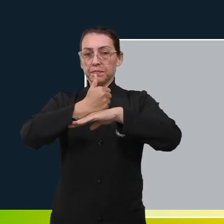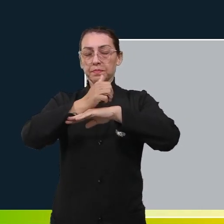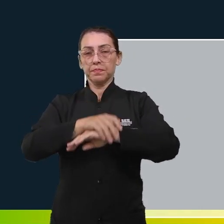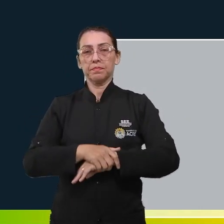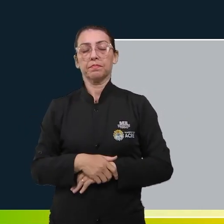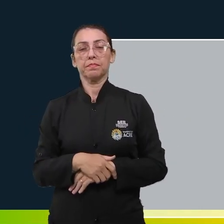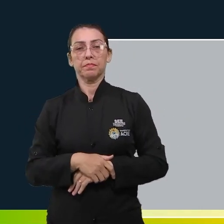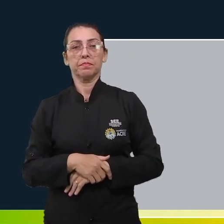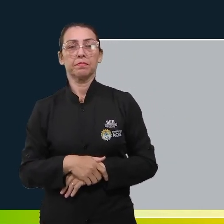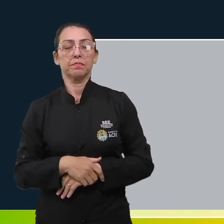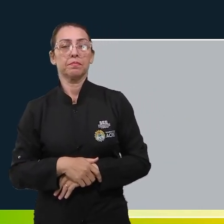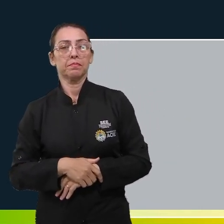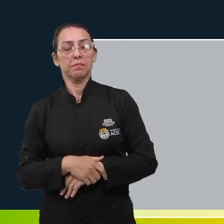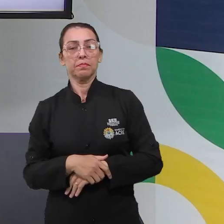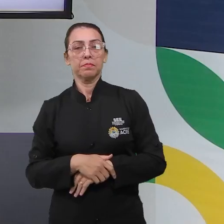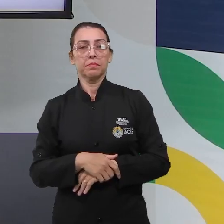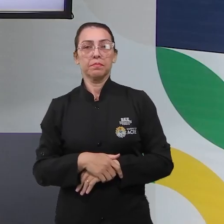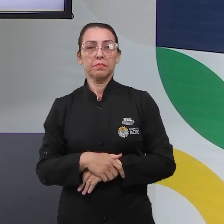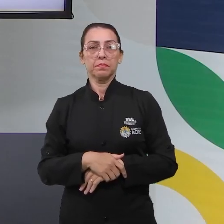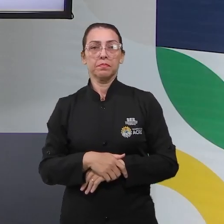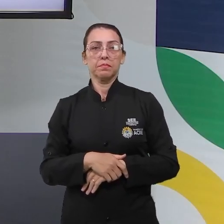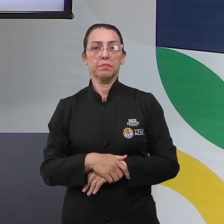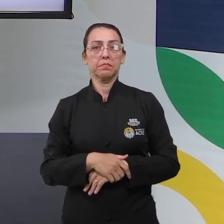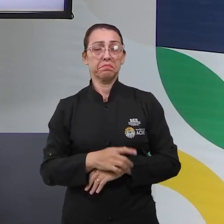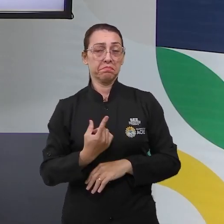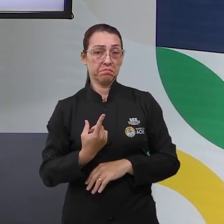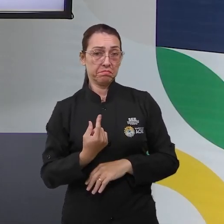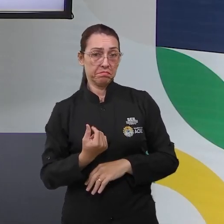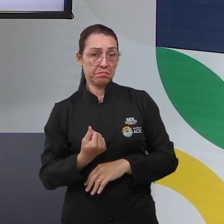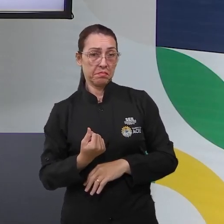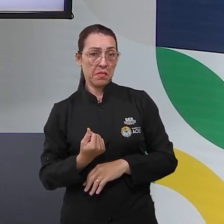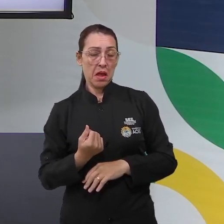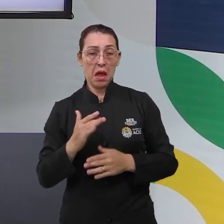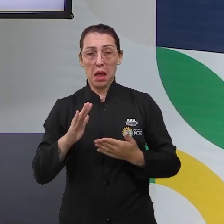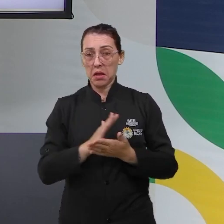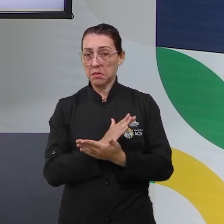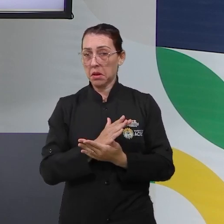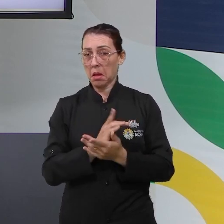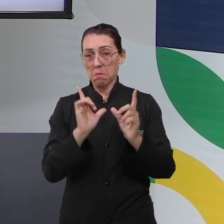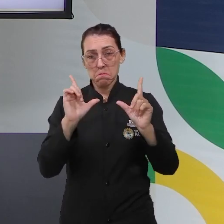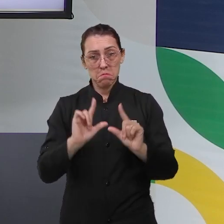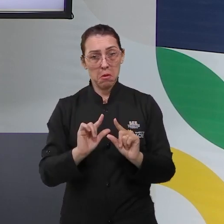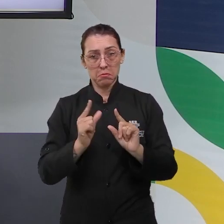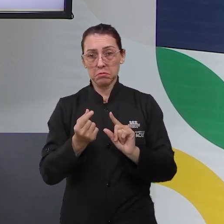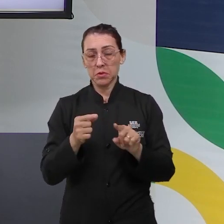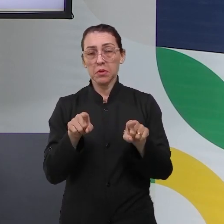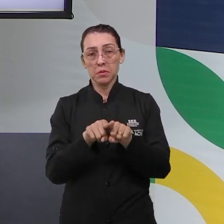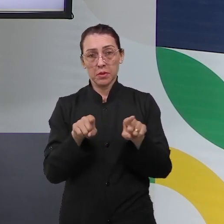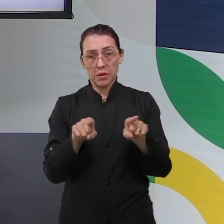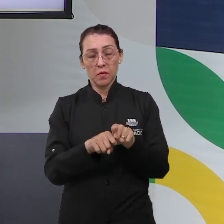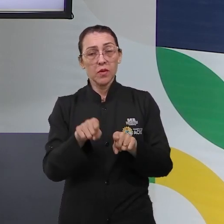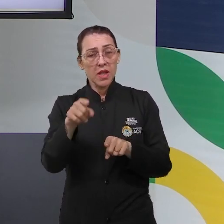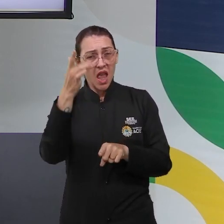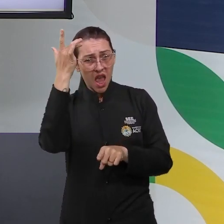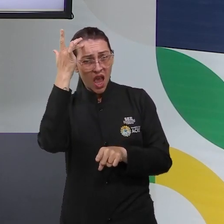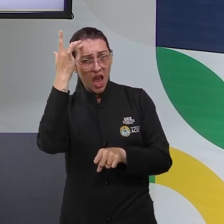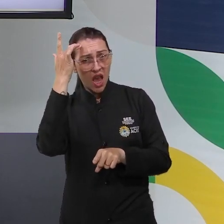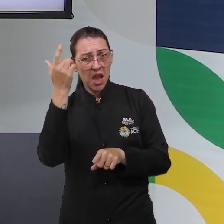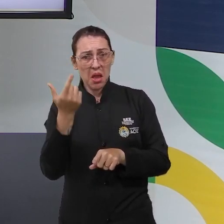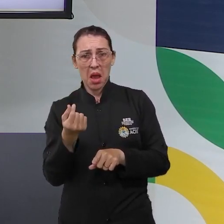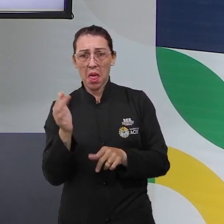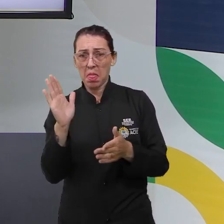digamos que, estigmatizada aí, como aquela que dá dinheiro, muitas das vezes não pode dar tanto dinheiro assim. E aquela que você acha que não dá